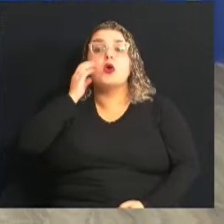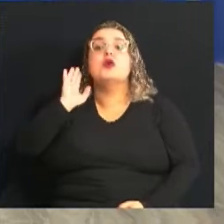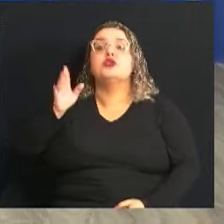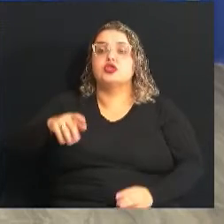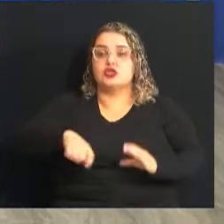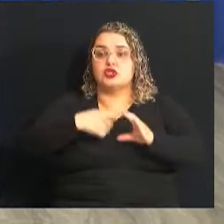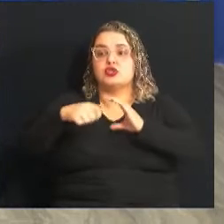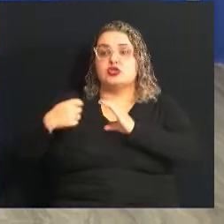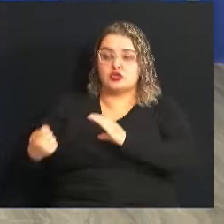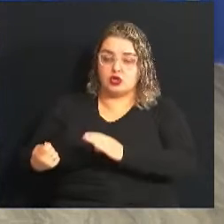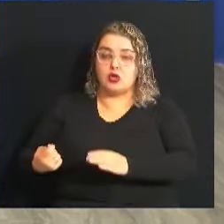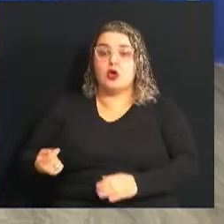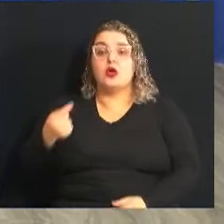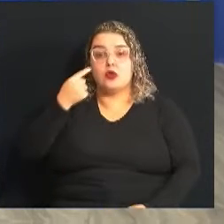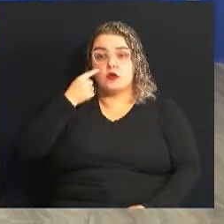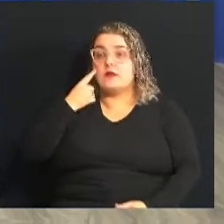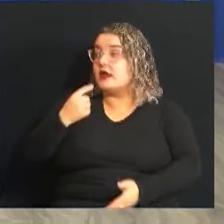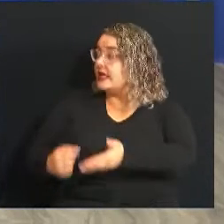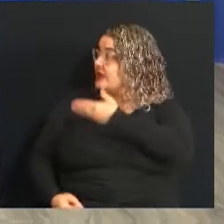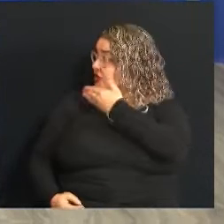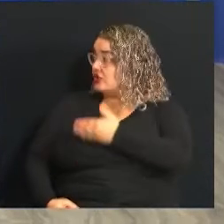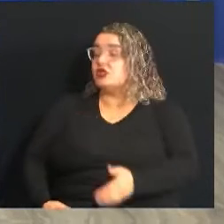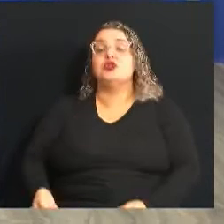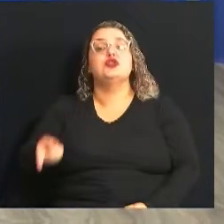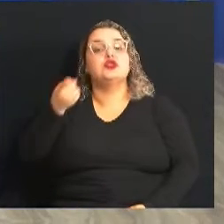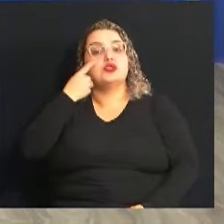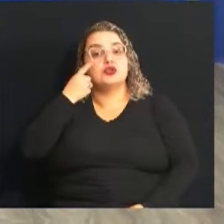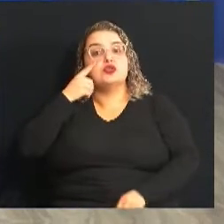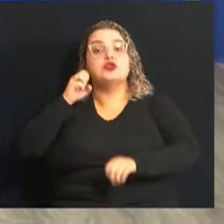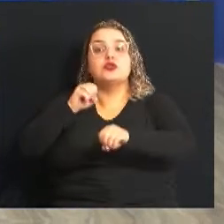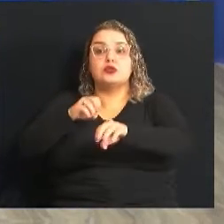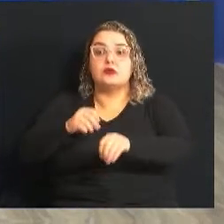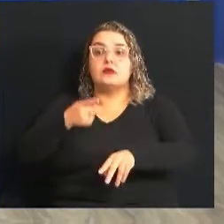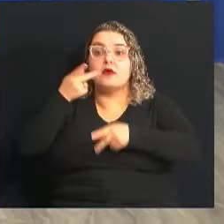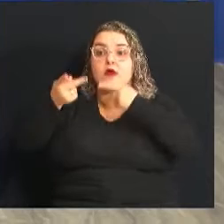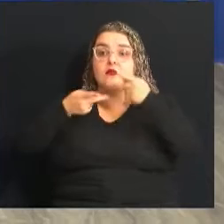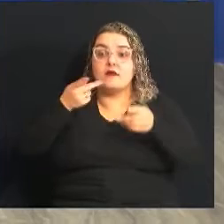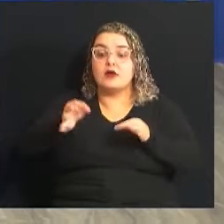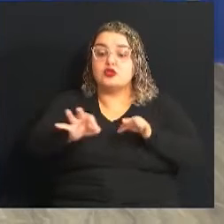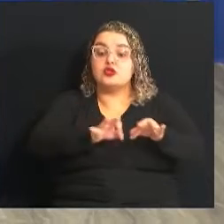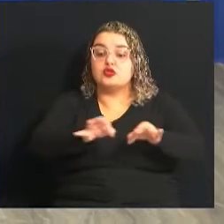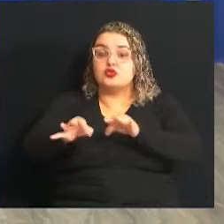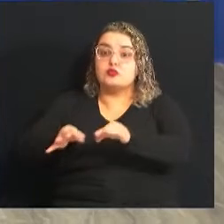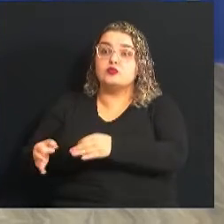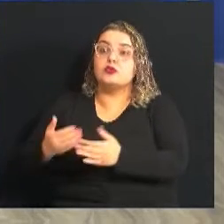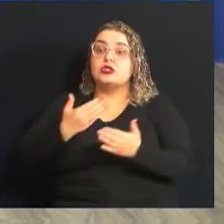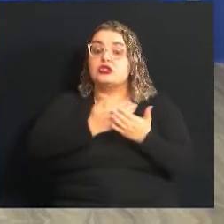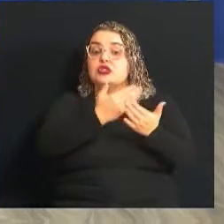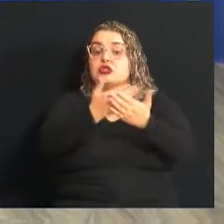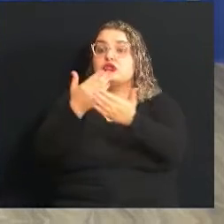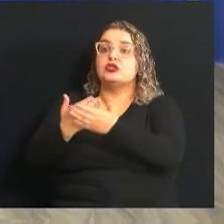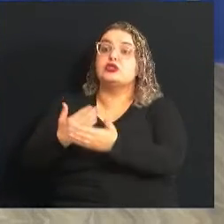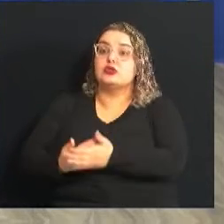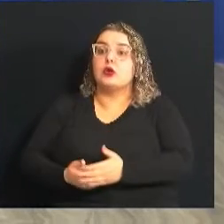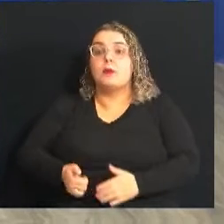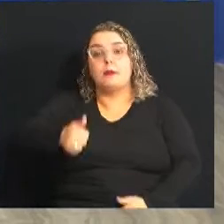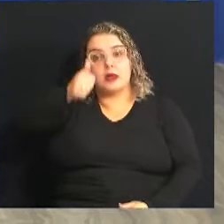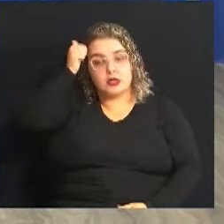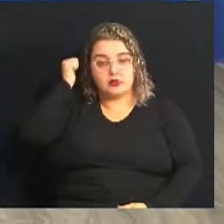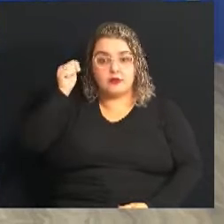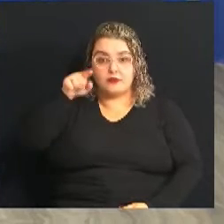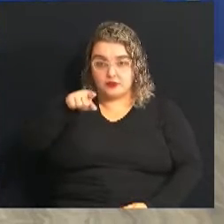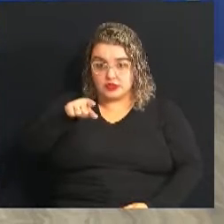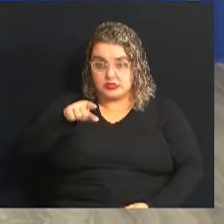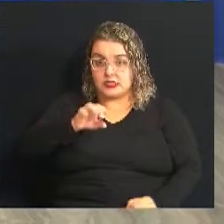nos nossos estúdios, olha só, e tem De Olho na Educação, vai falar sobre planejamento de estudos para o vestibular. Você que está